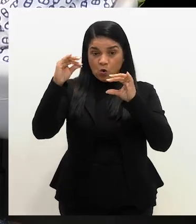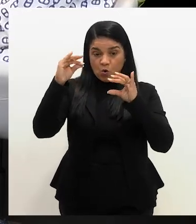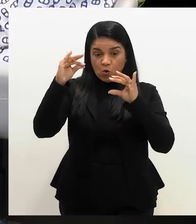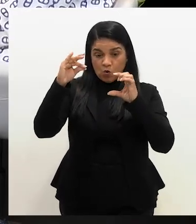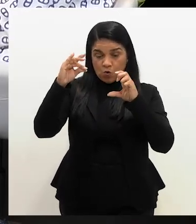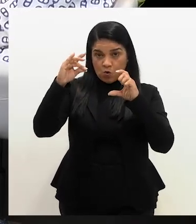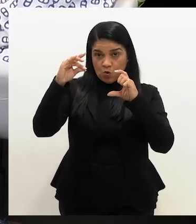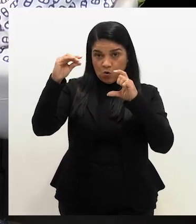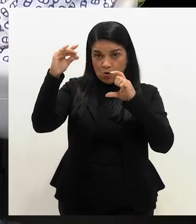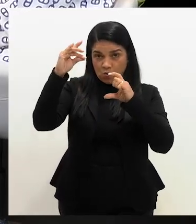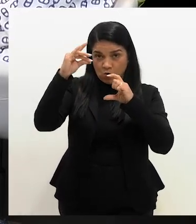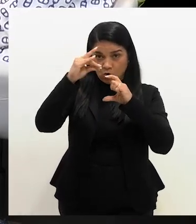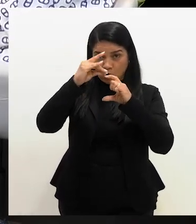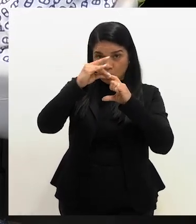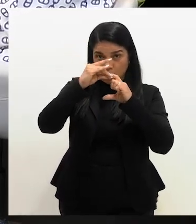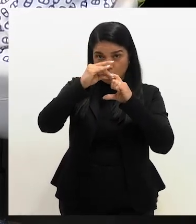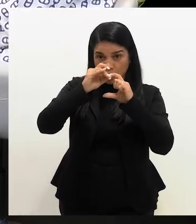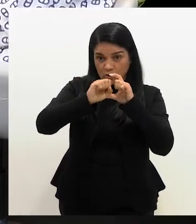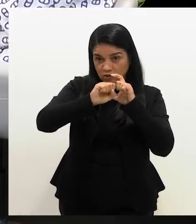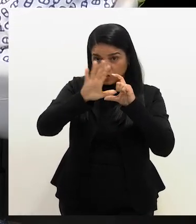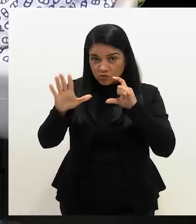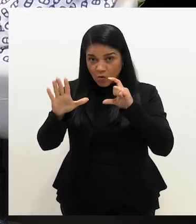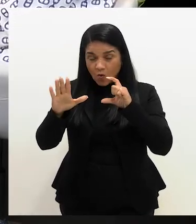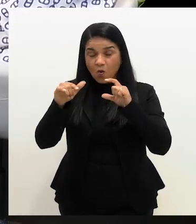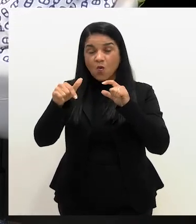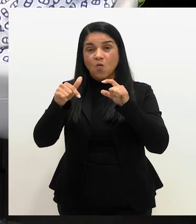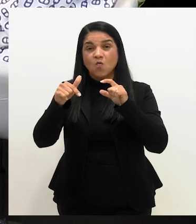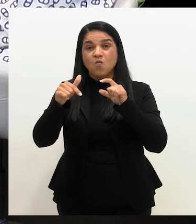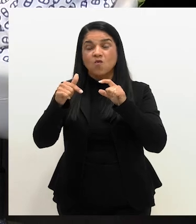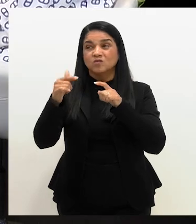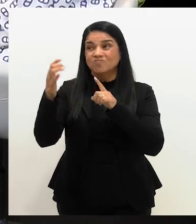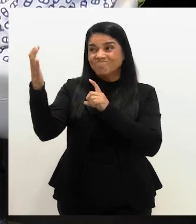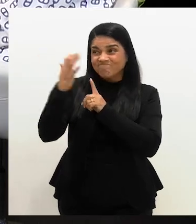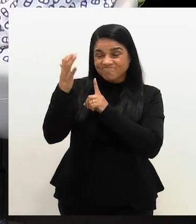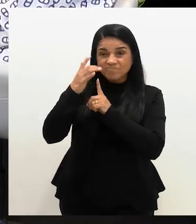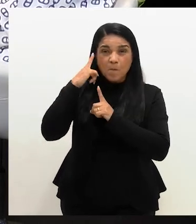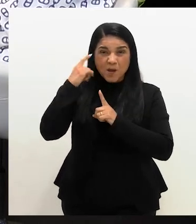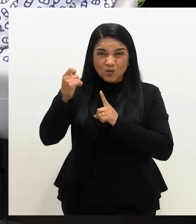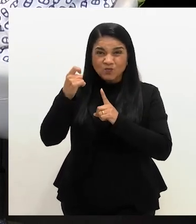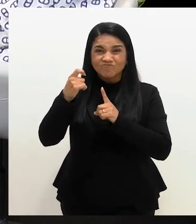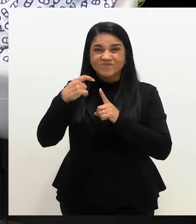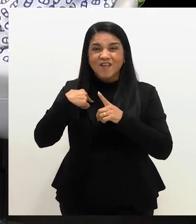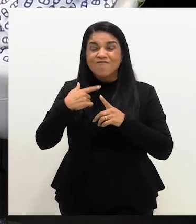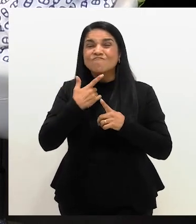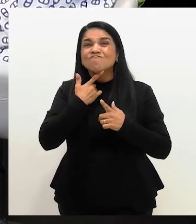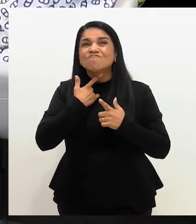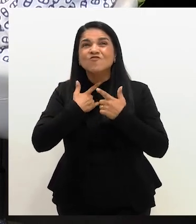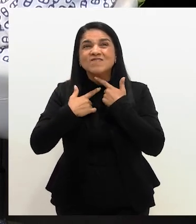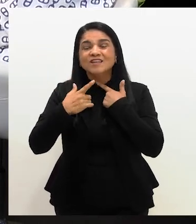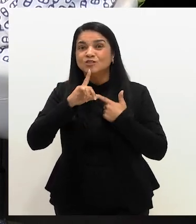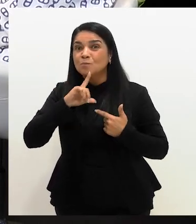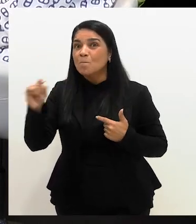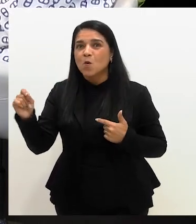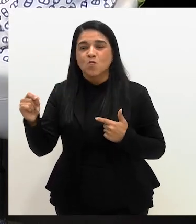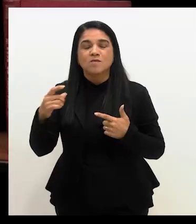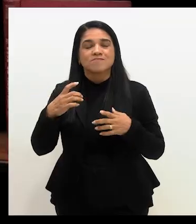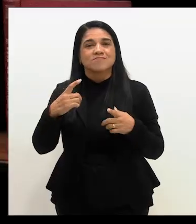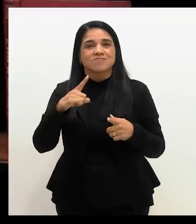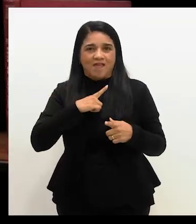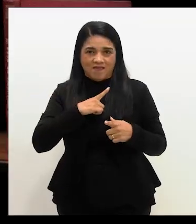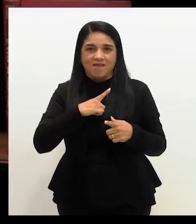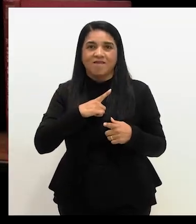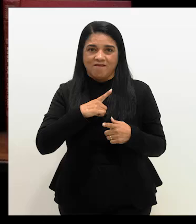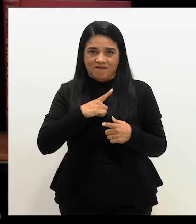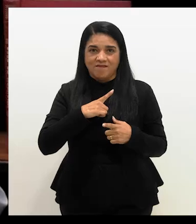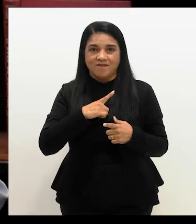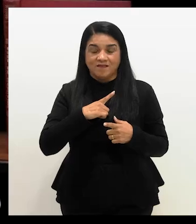adrenalina, quando a gente está exposto a esses barulhos mais intensos, e isso traz uma fadiga, traz uma vontade de se retirar,